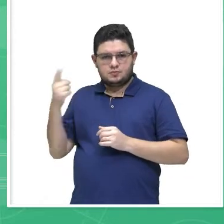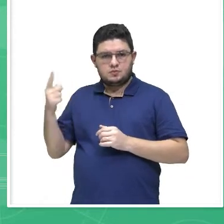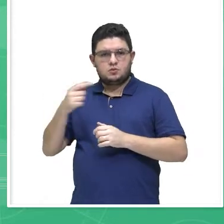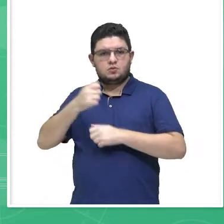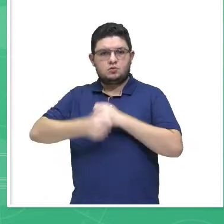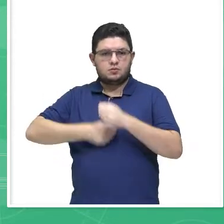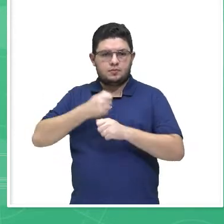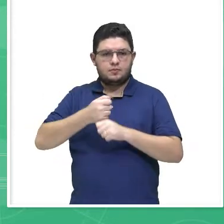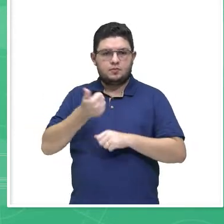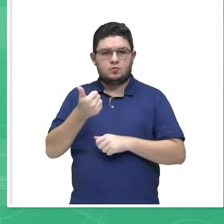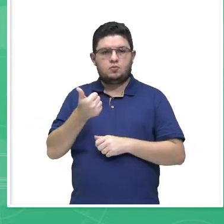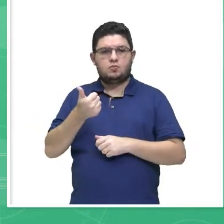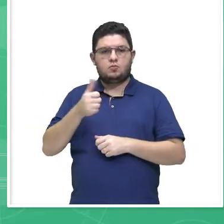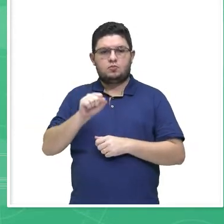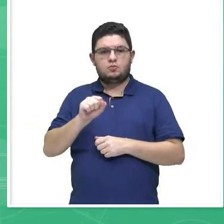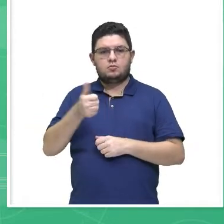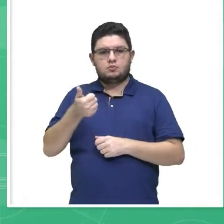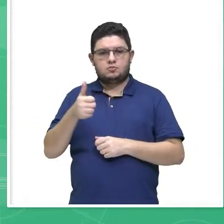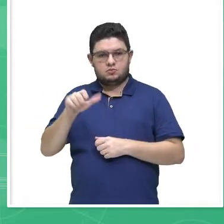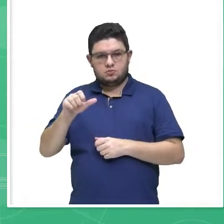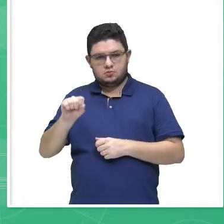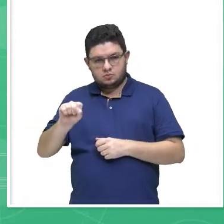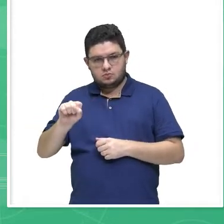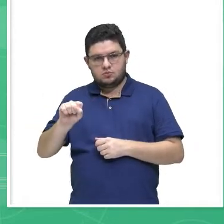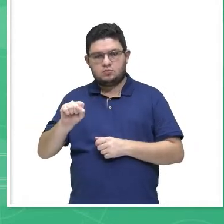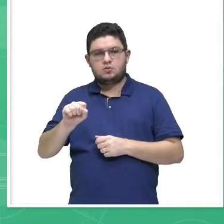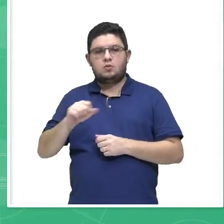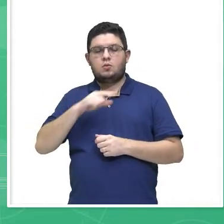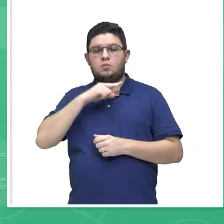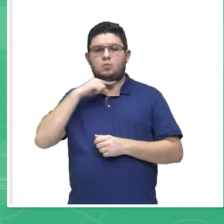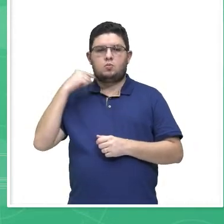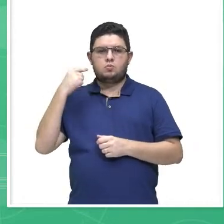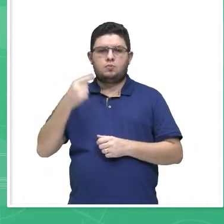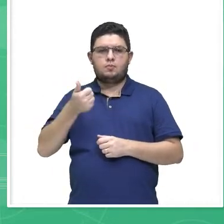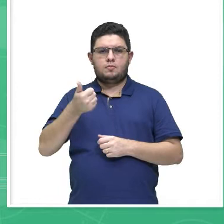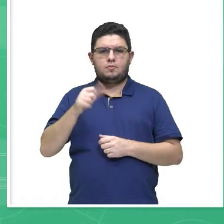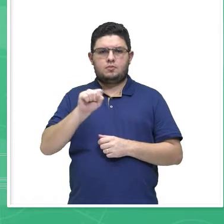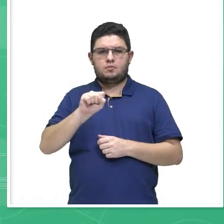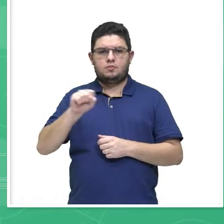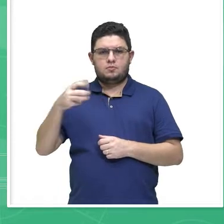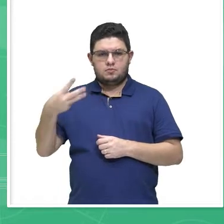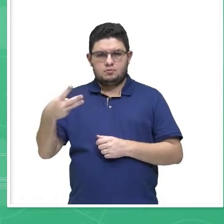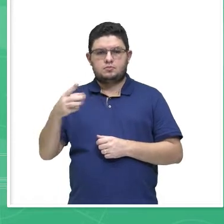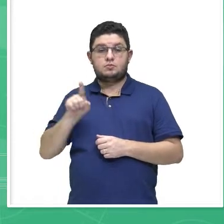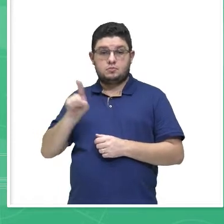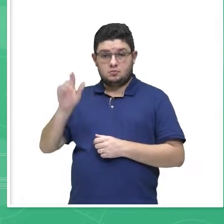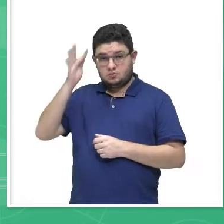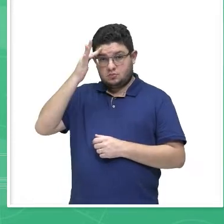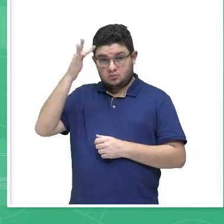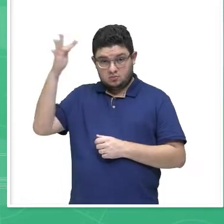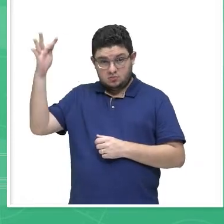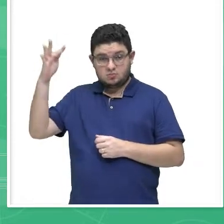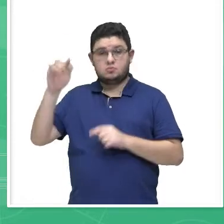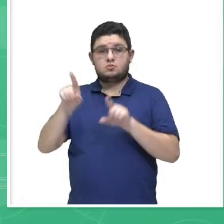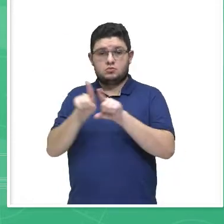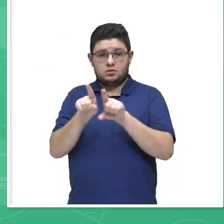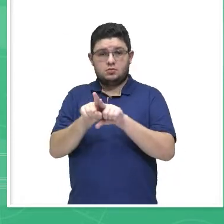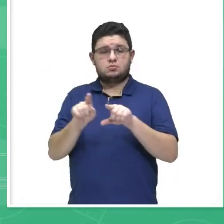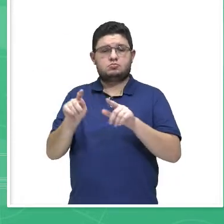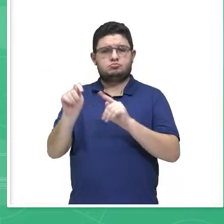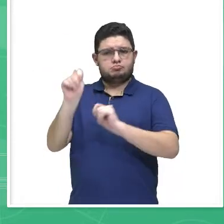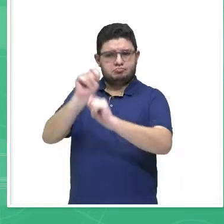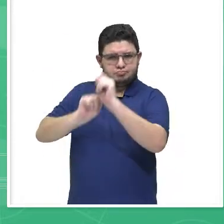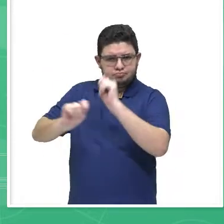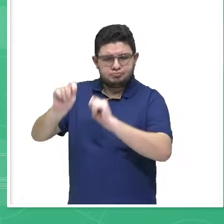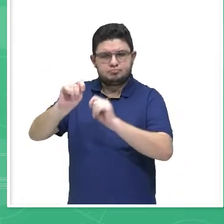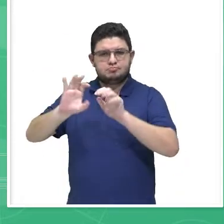1883. Foi um filósofo, economista liberal, revolucionário alemão e um dos fundadores do